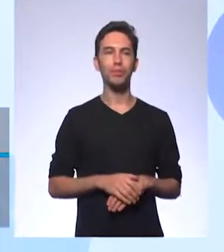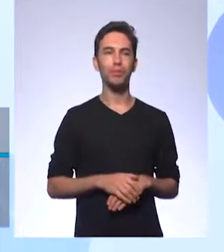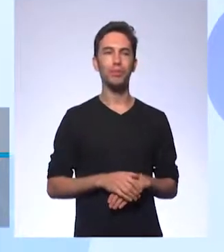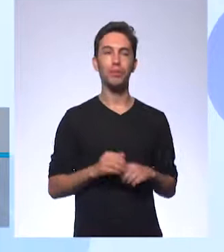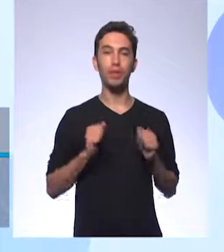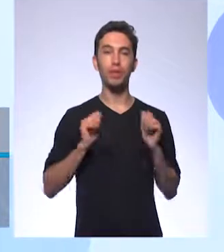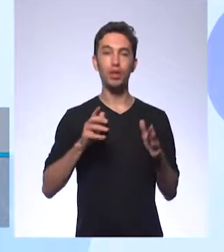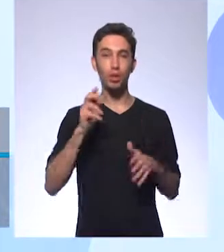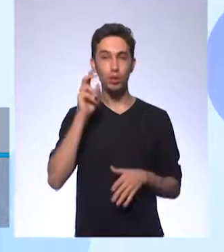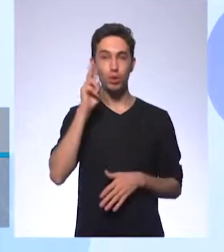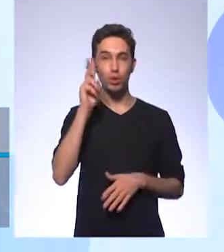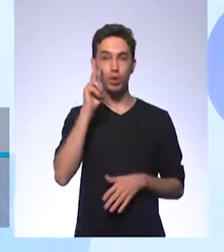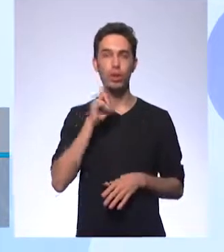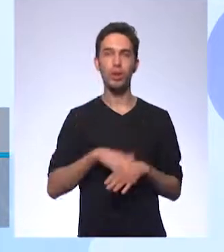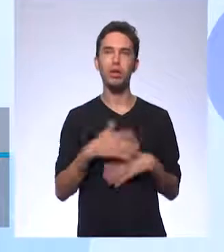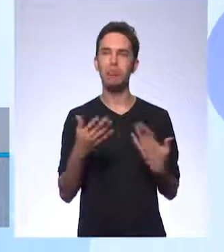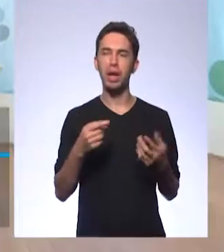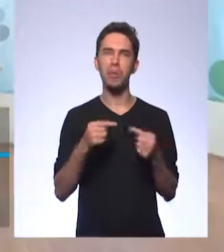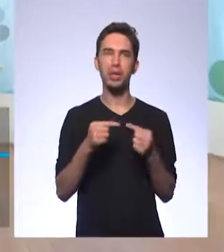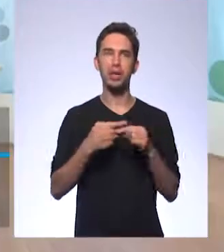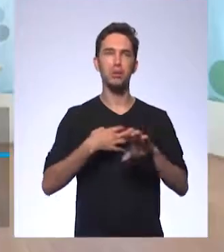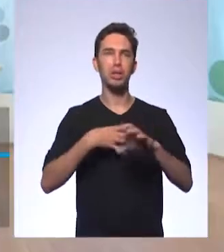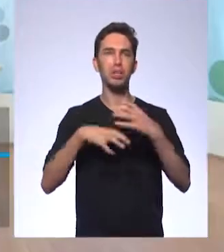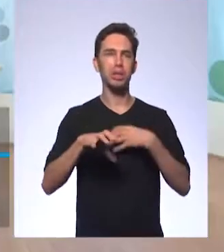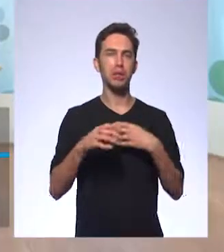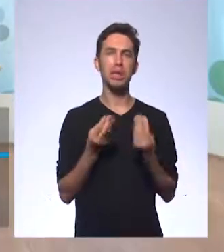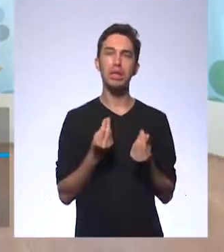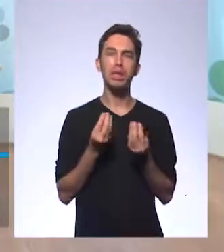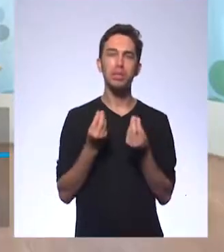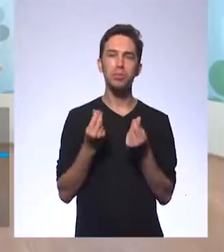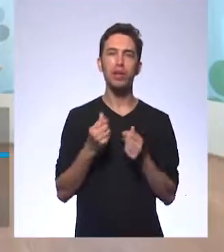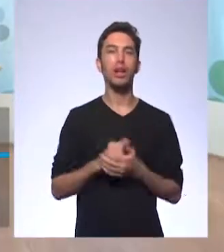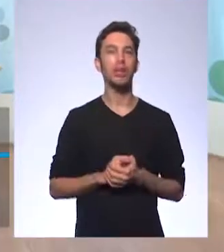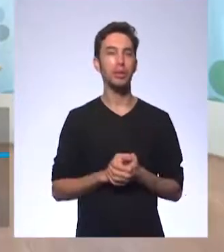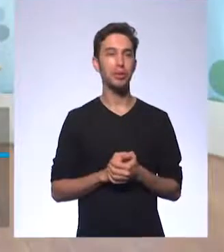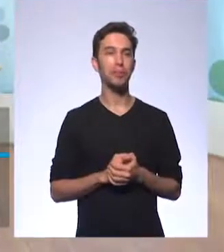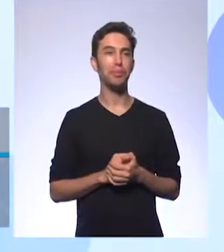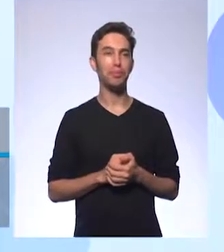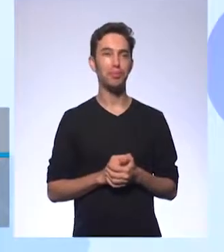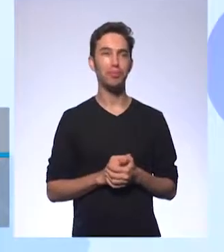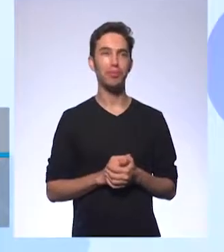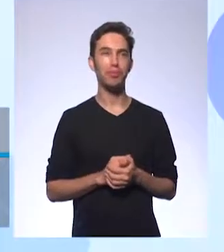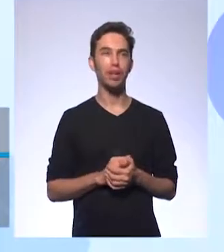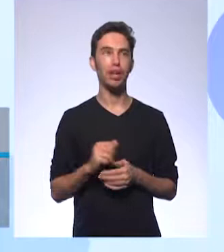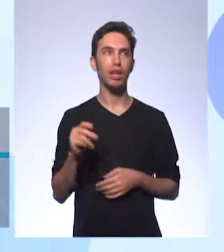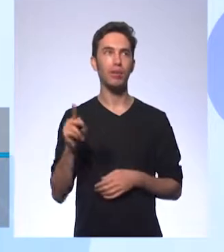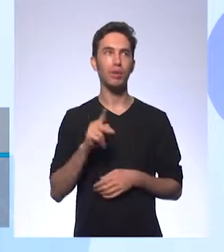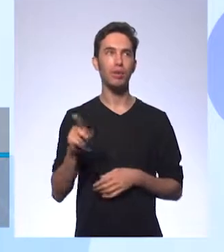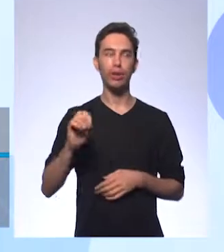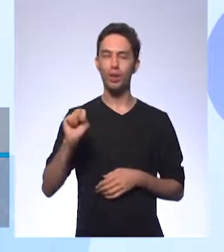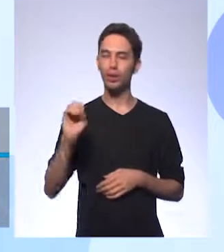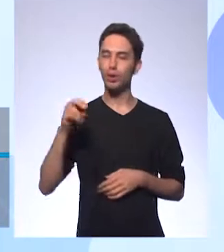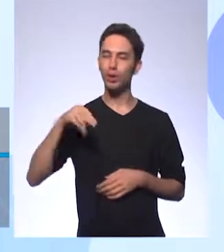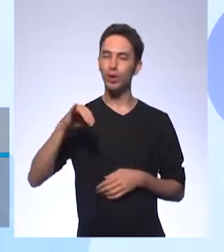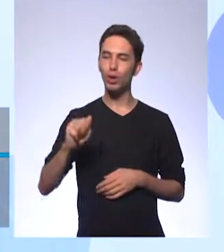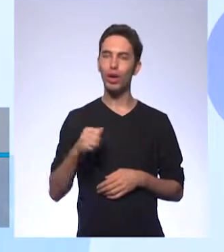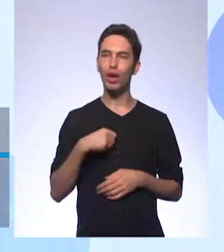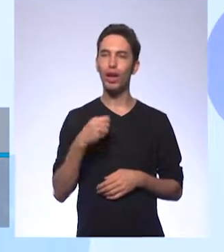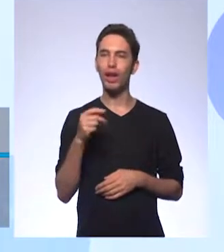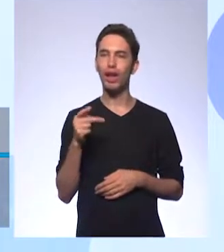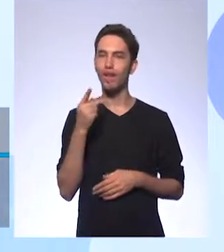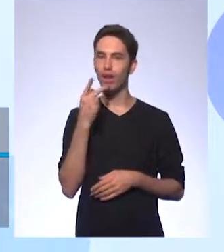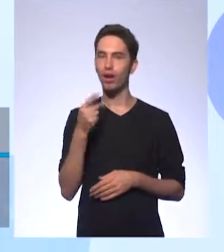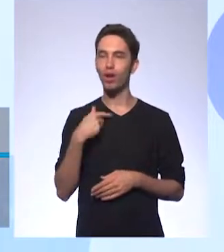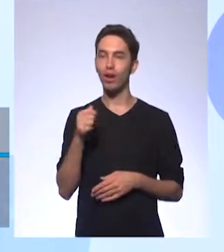bastante empatia, não é, Pro? Sim, envolve muita sensibilidade. É verdade. Olha só, a Pro Sônia, ela trouxe a resposta dos